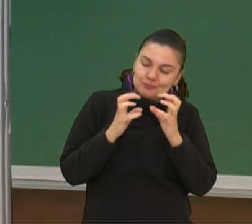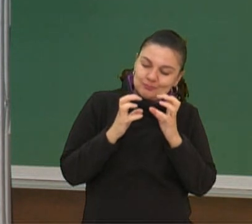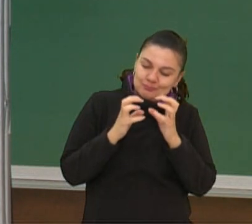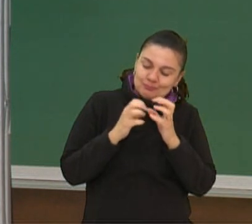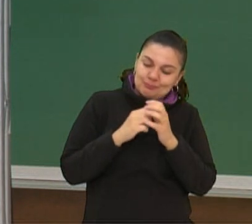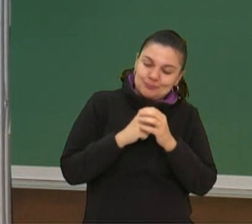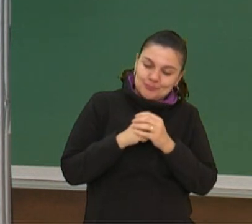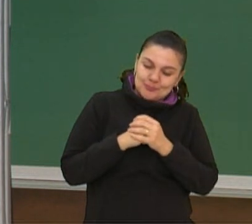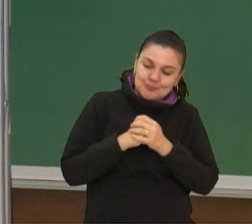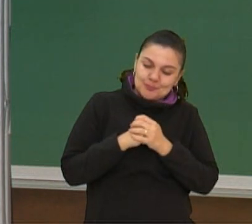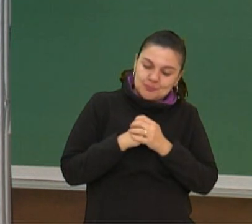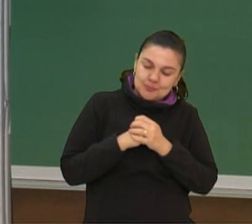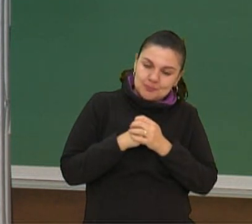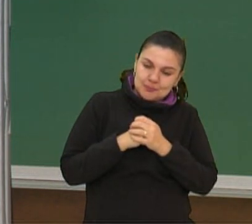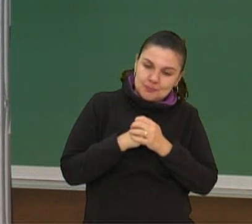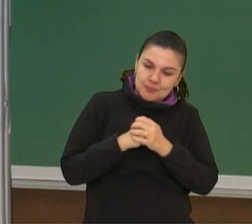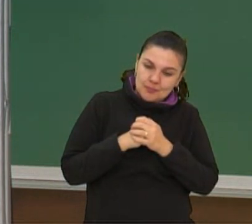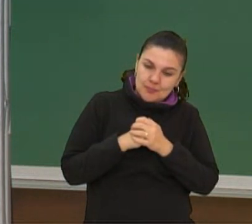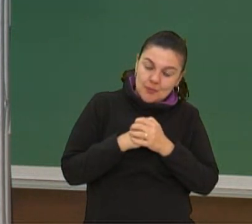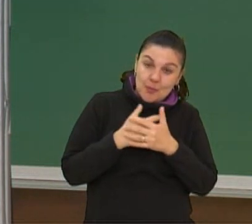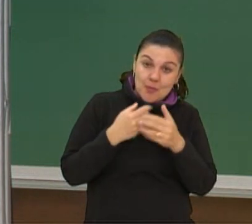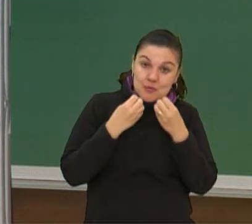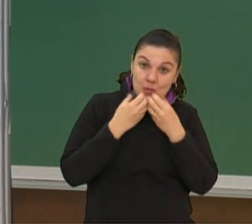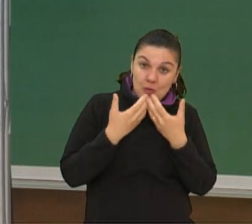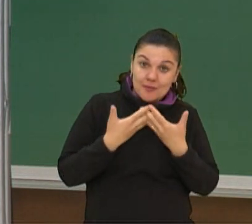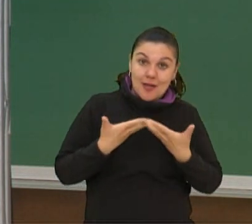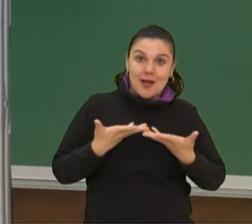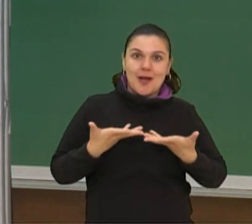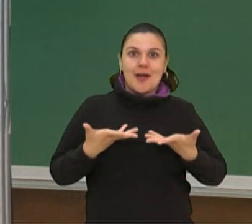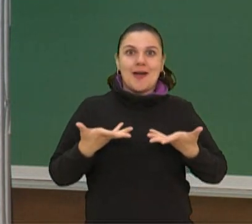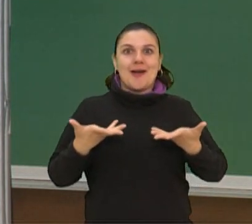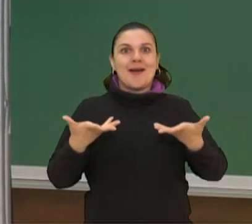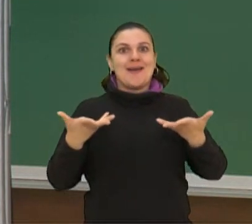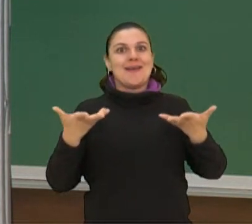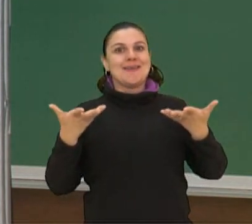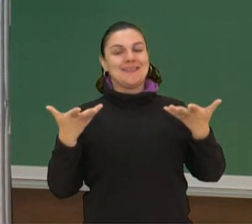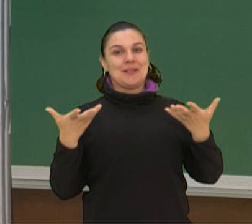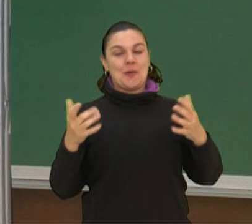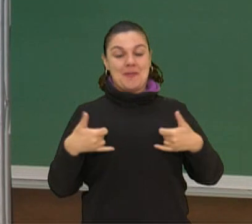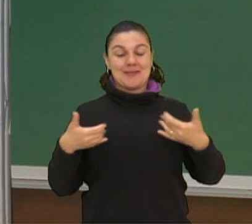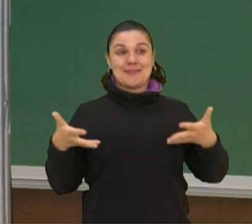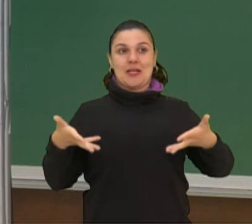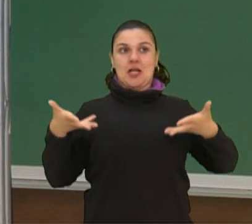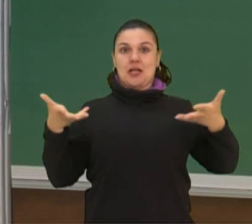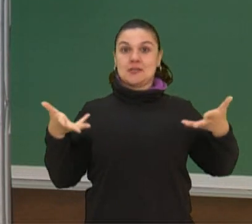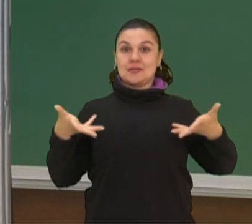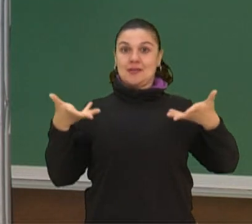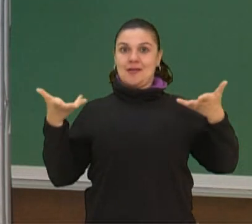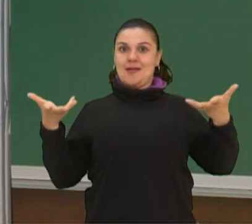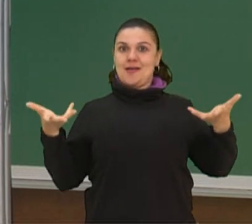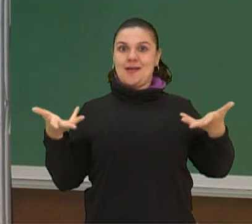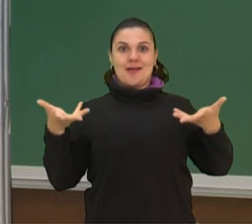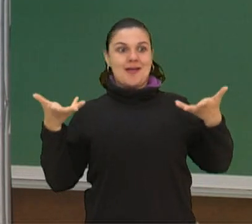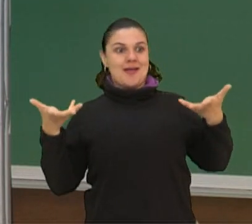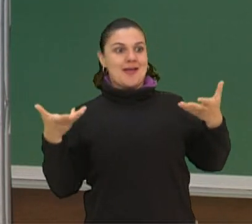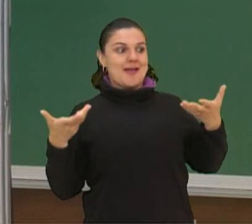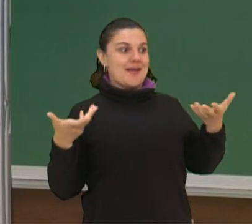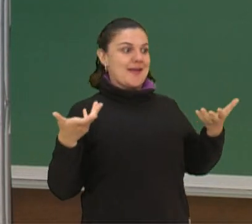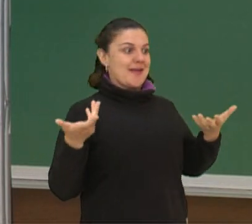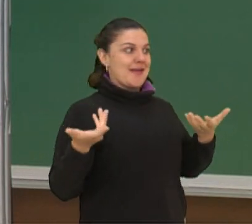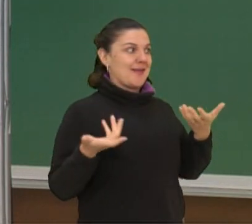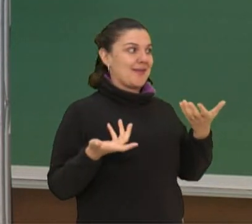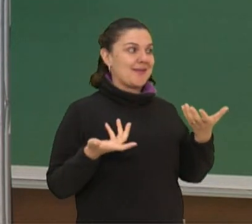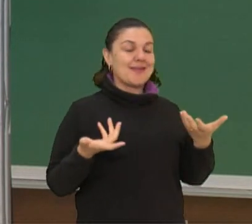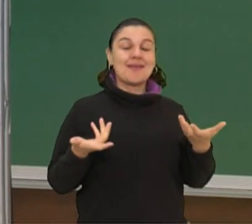isso já foi dado em outras aulas. Quando te acontece uma coisa bem ruim, você se